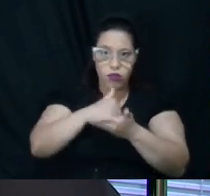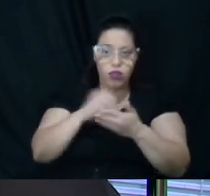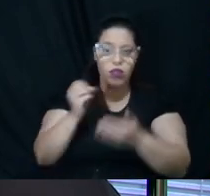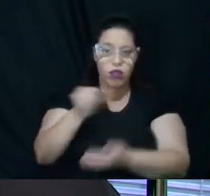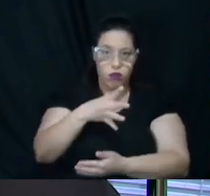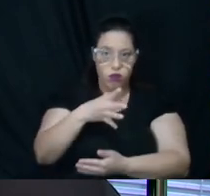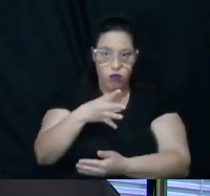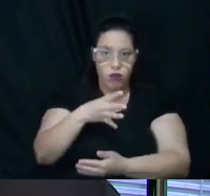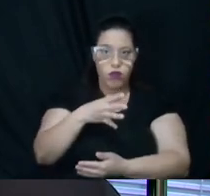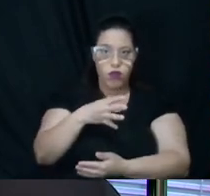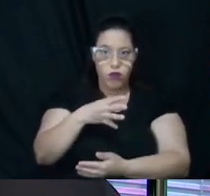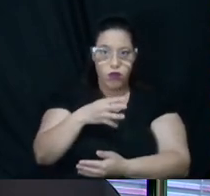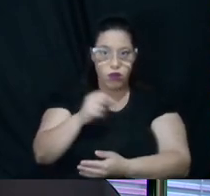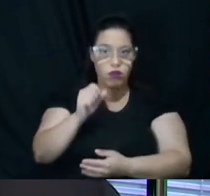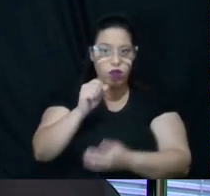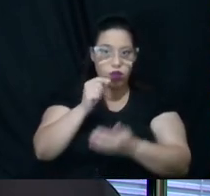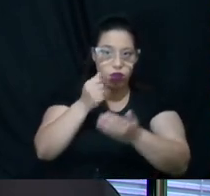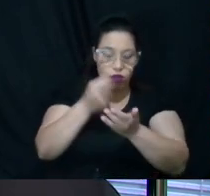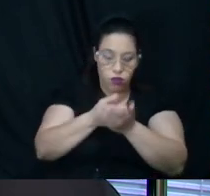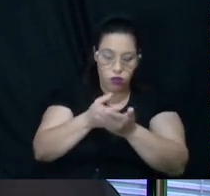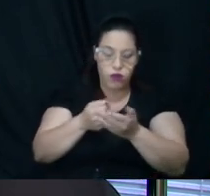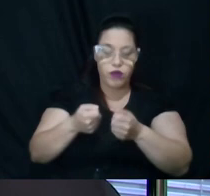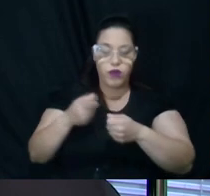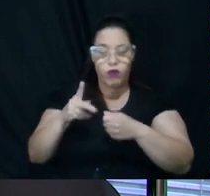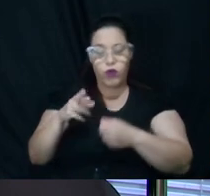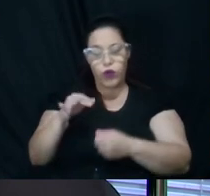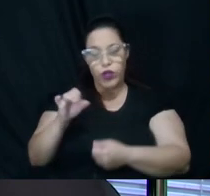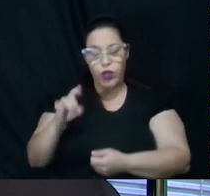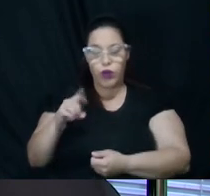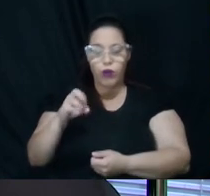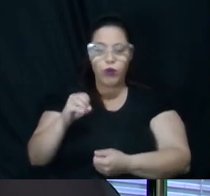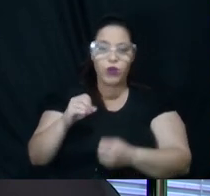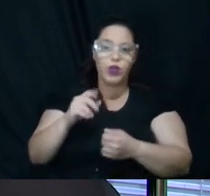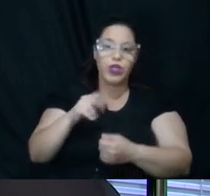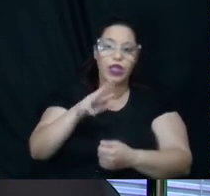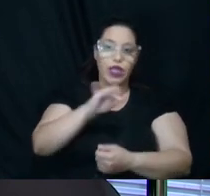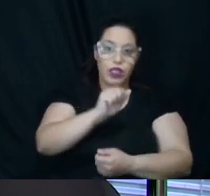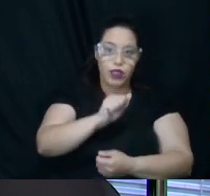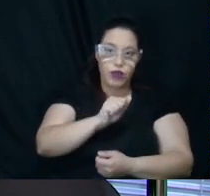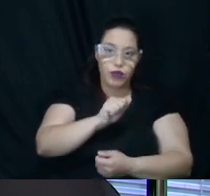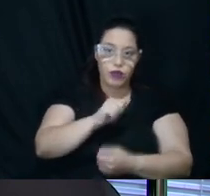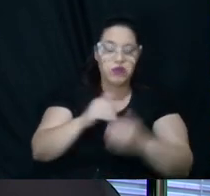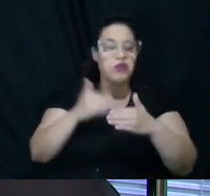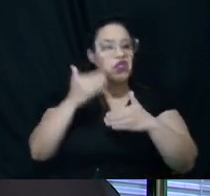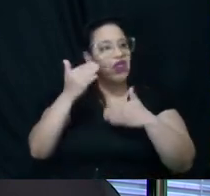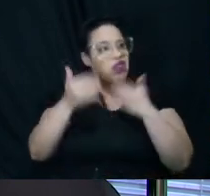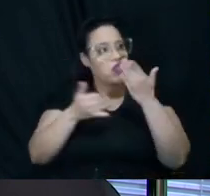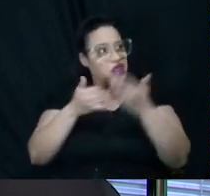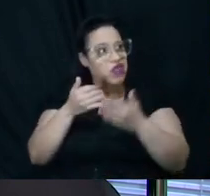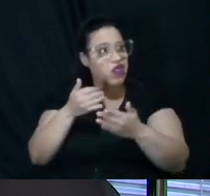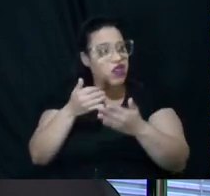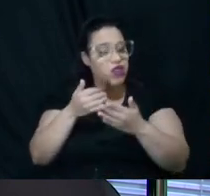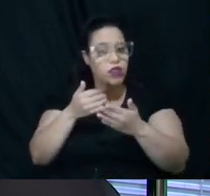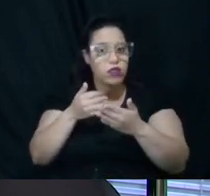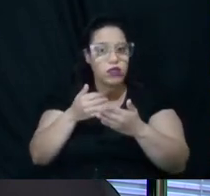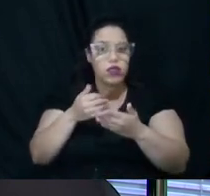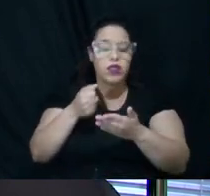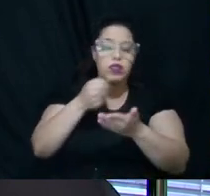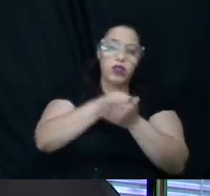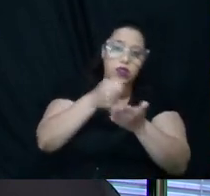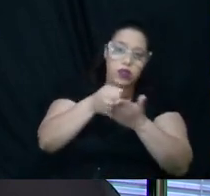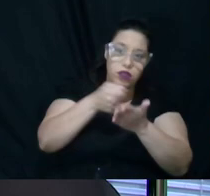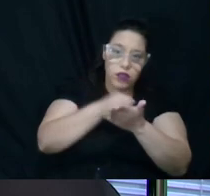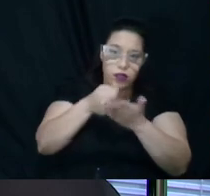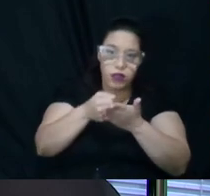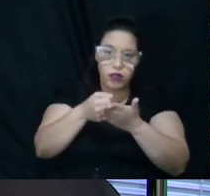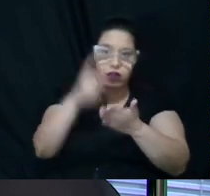ao seu fluxo de caixa. E é claro, aqui eu estou citando uma despesa eventual, mas nós temos as despesas que são as rotineiras, né? Que